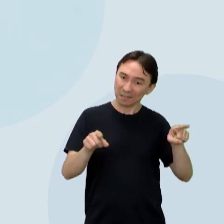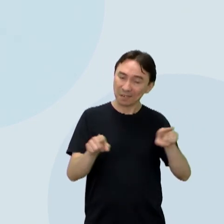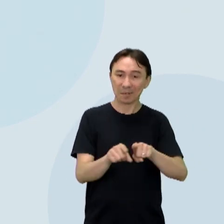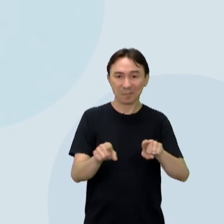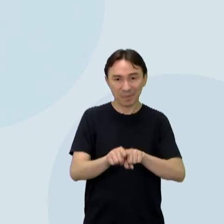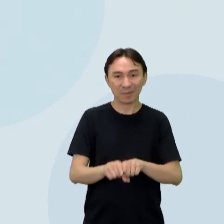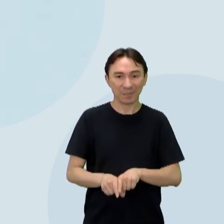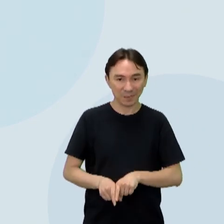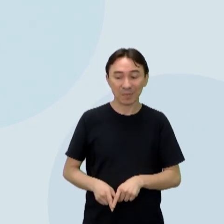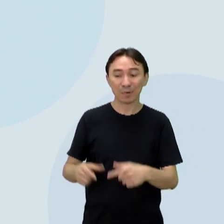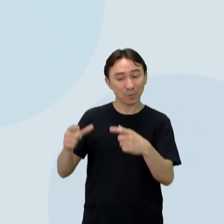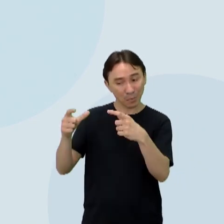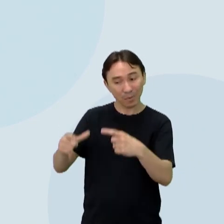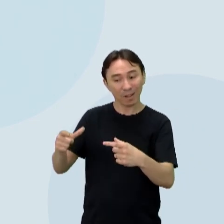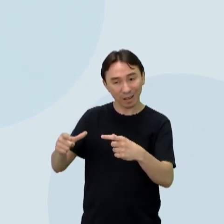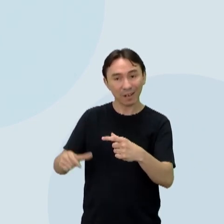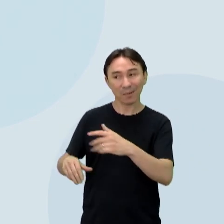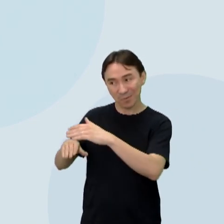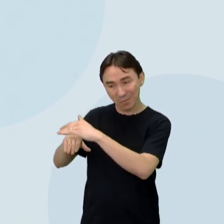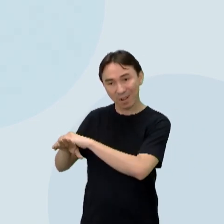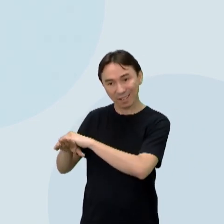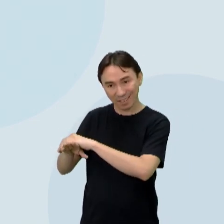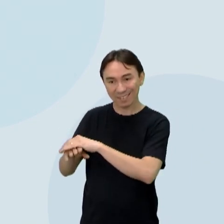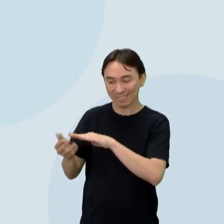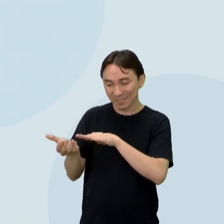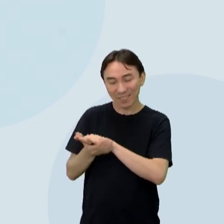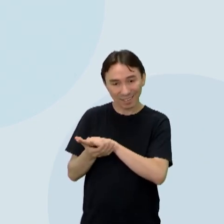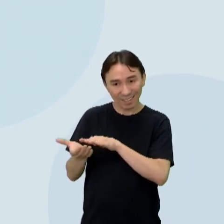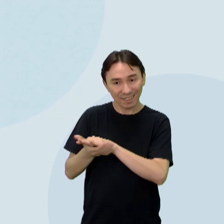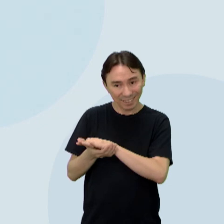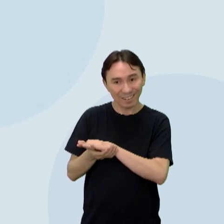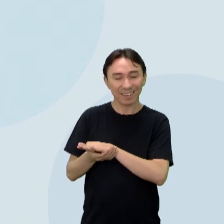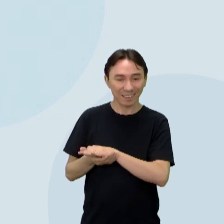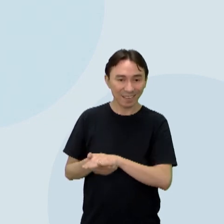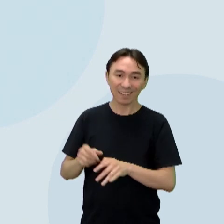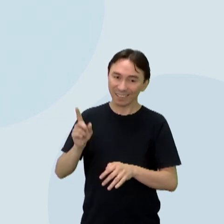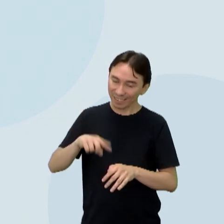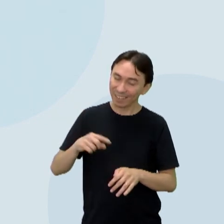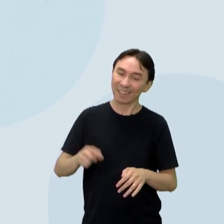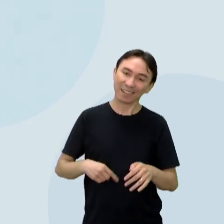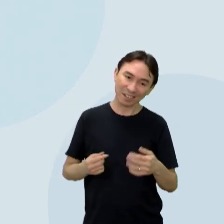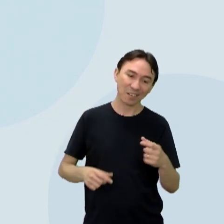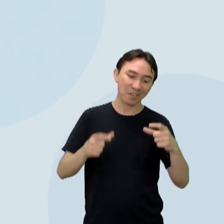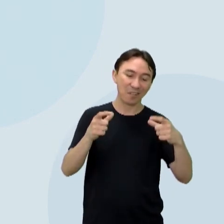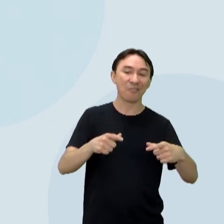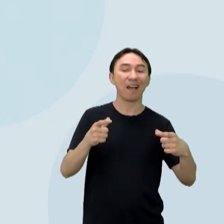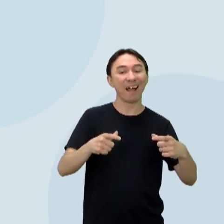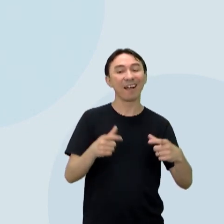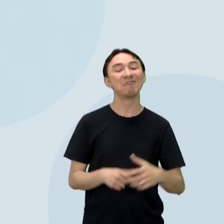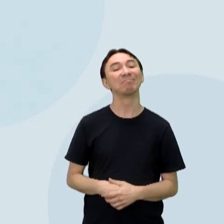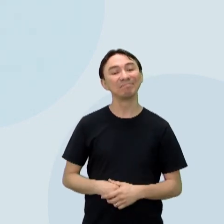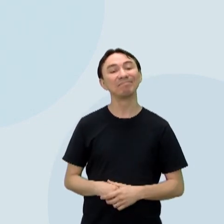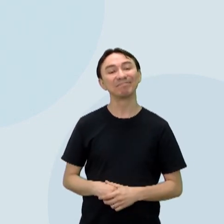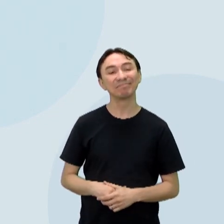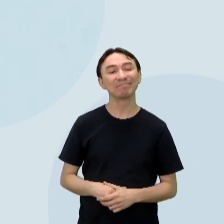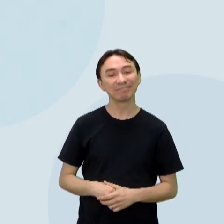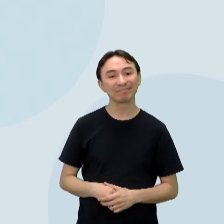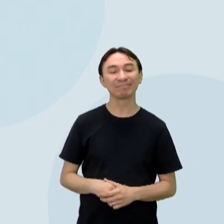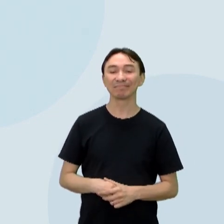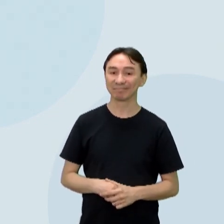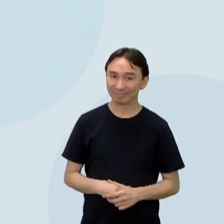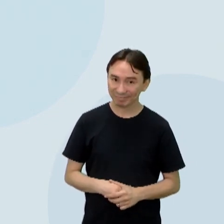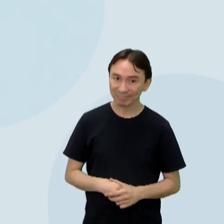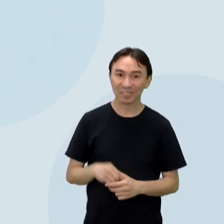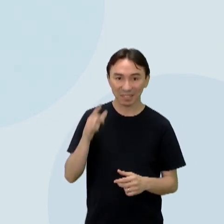você guarda os sapatos, logicamente dando ideia de lugar, né? Então, em